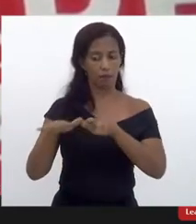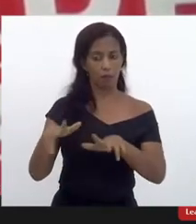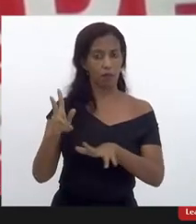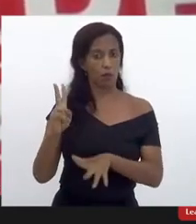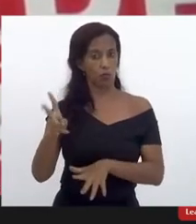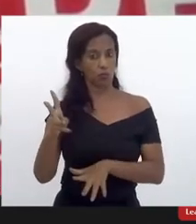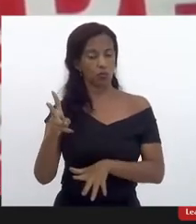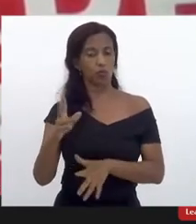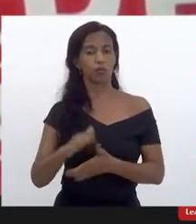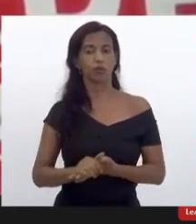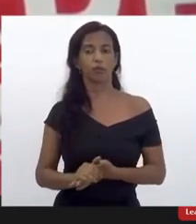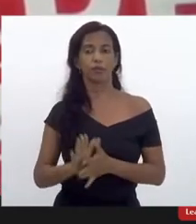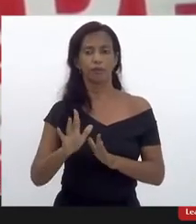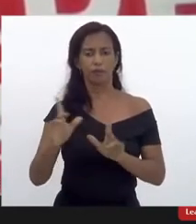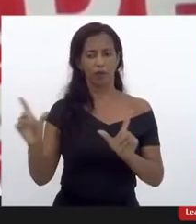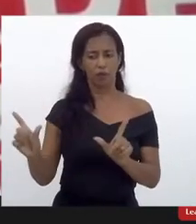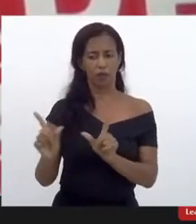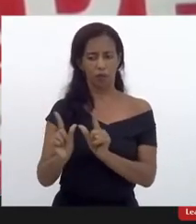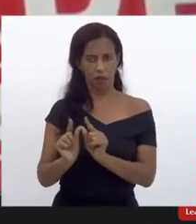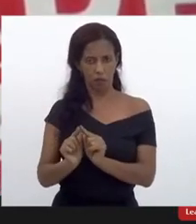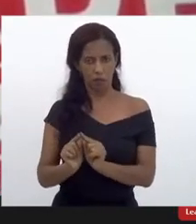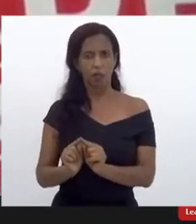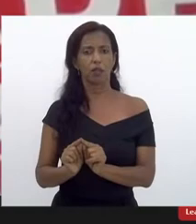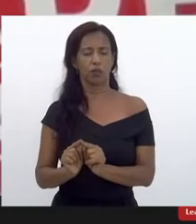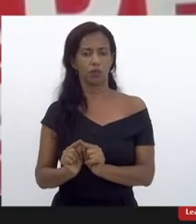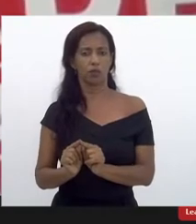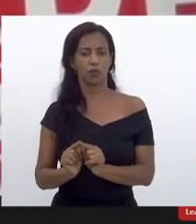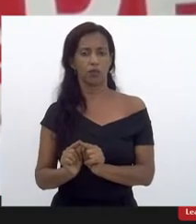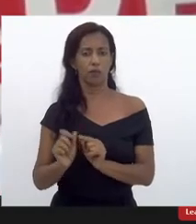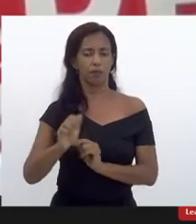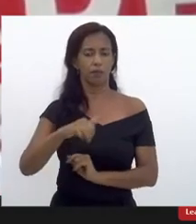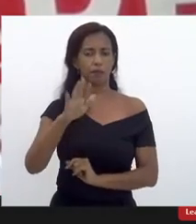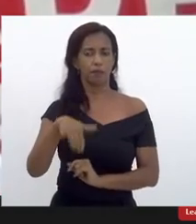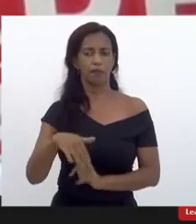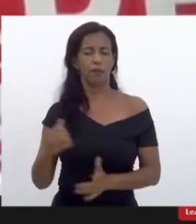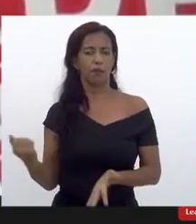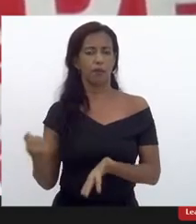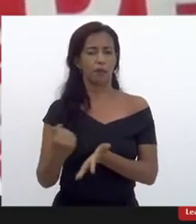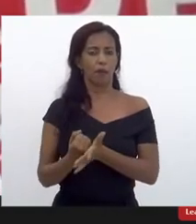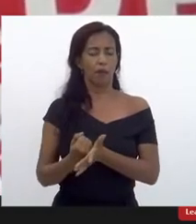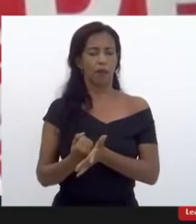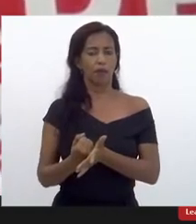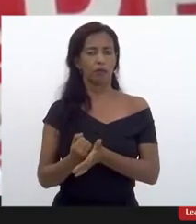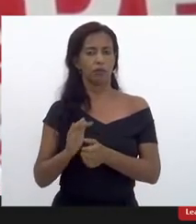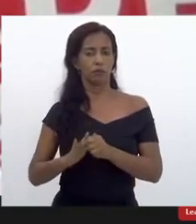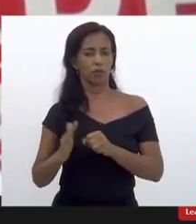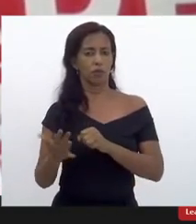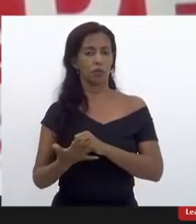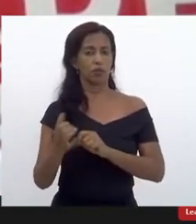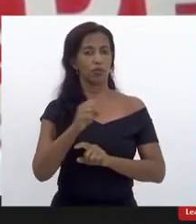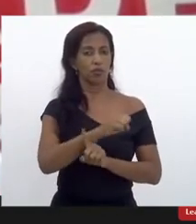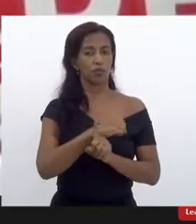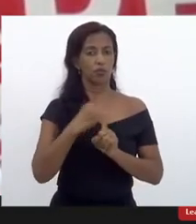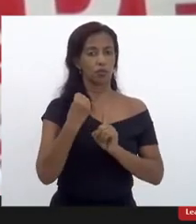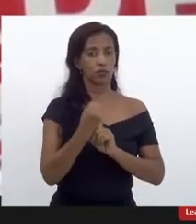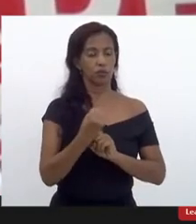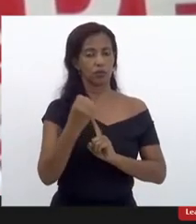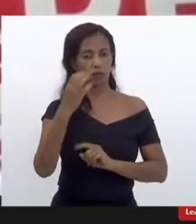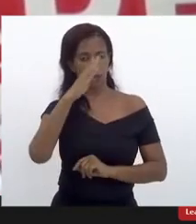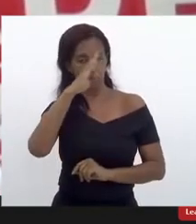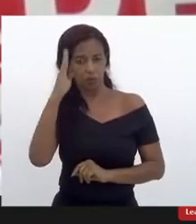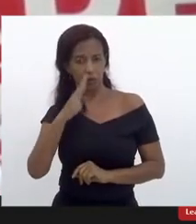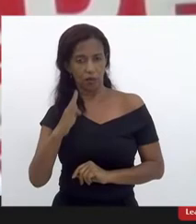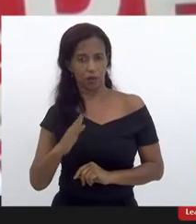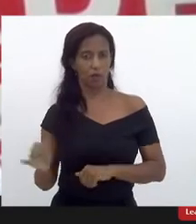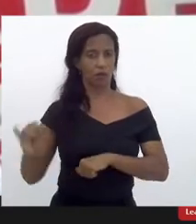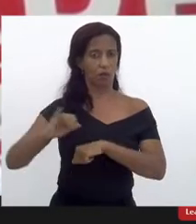mas reduzir significativamente o impacto da pandemia na sociedade brasileira e na sociedade fluminense em